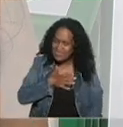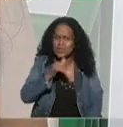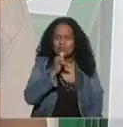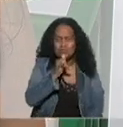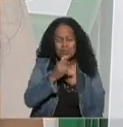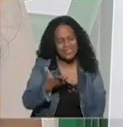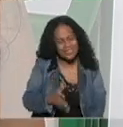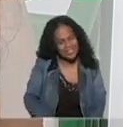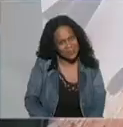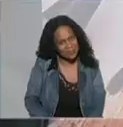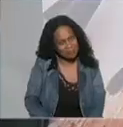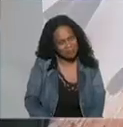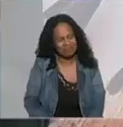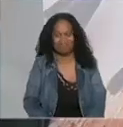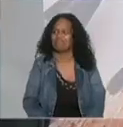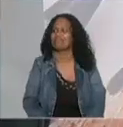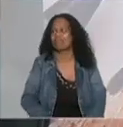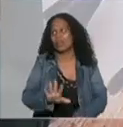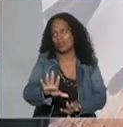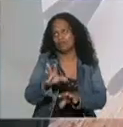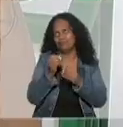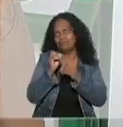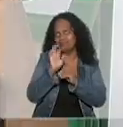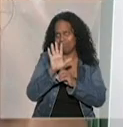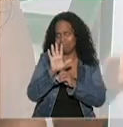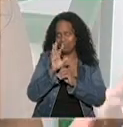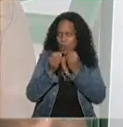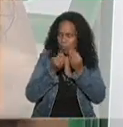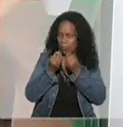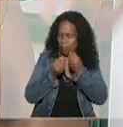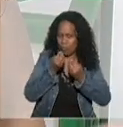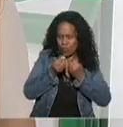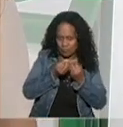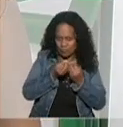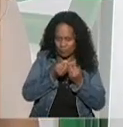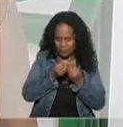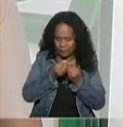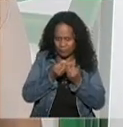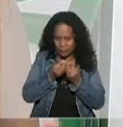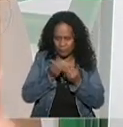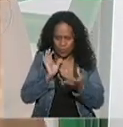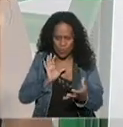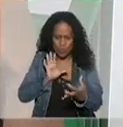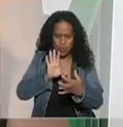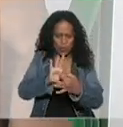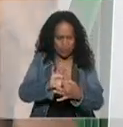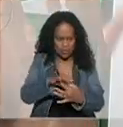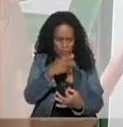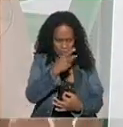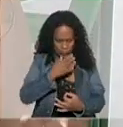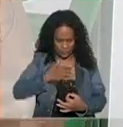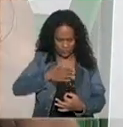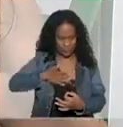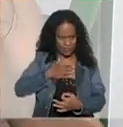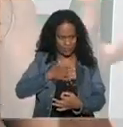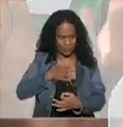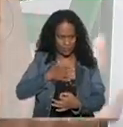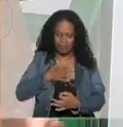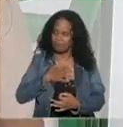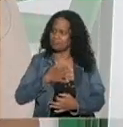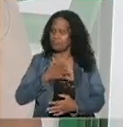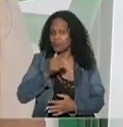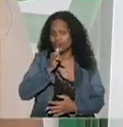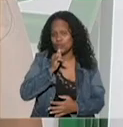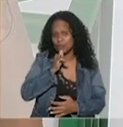coisa da associação com o teu afeto. Com o meu afeto. Um exemplo, quando eu era doga, né? Na 4ª série, a minha turma era